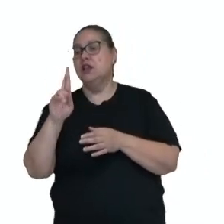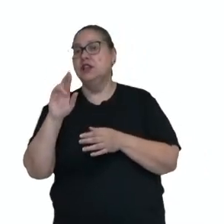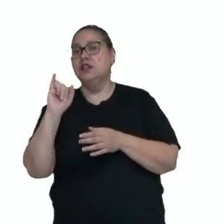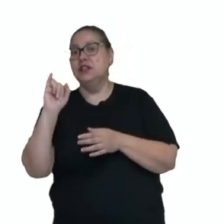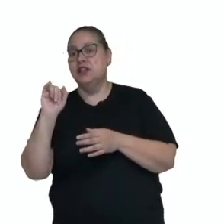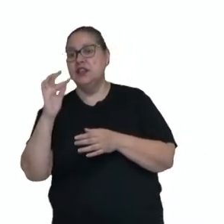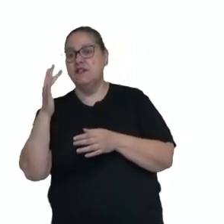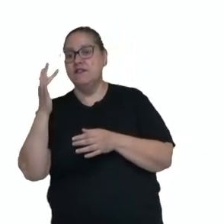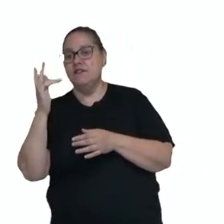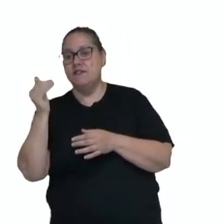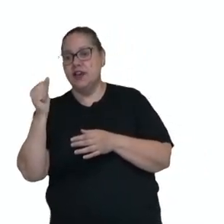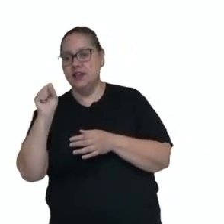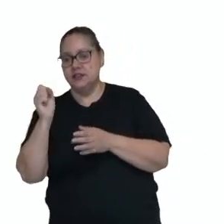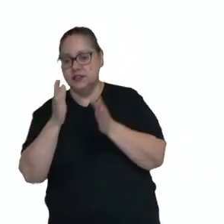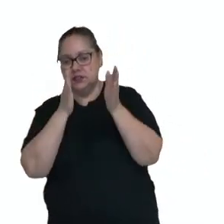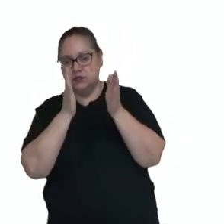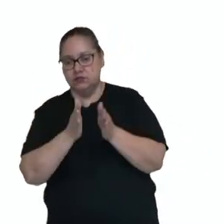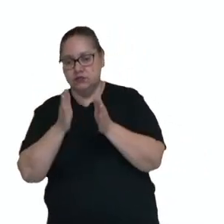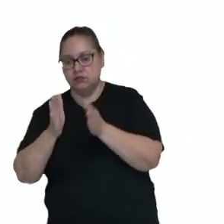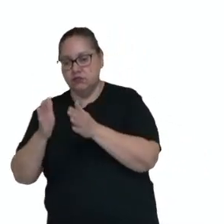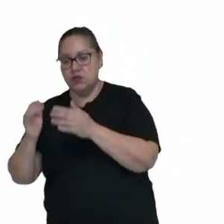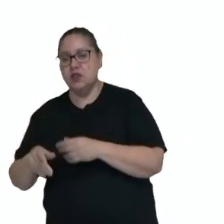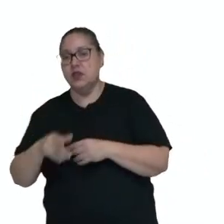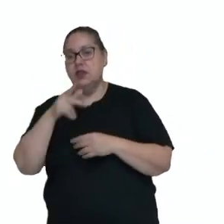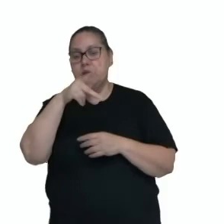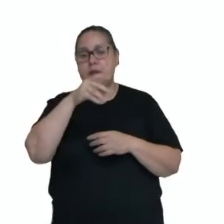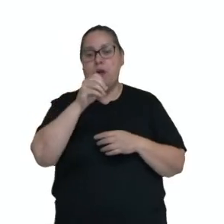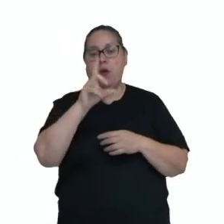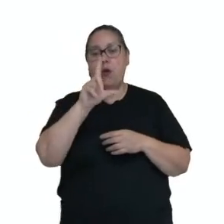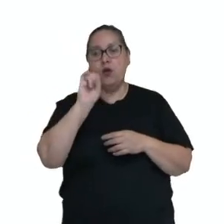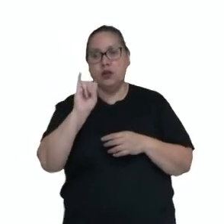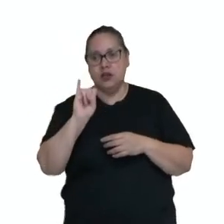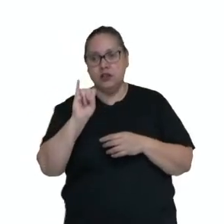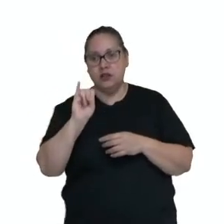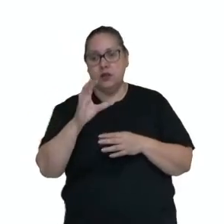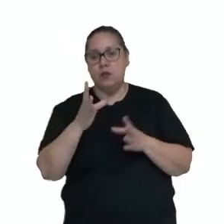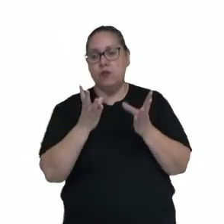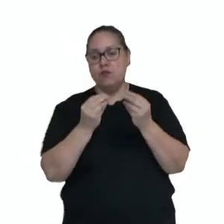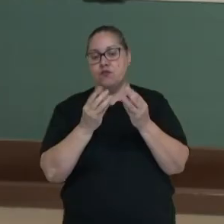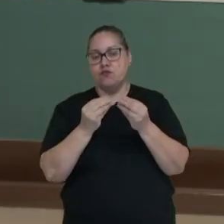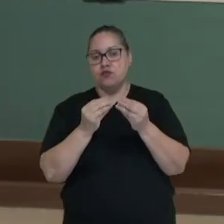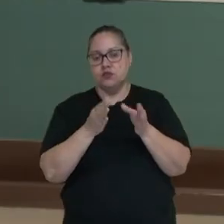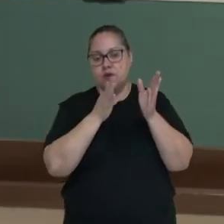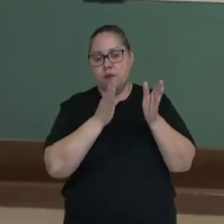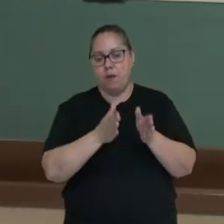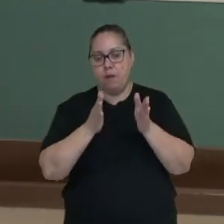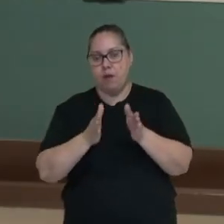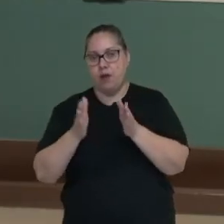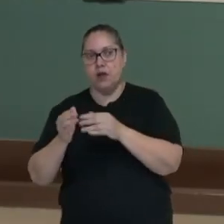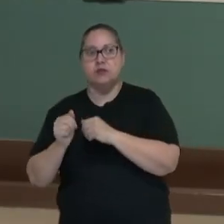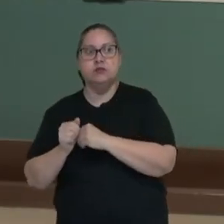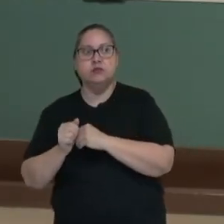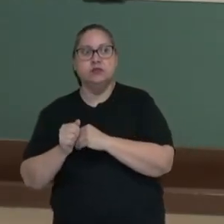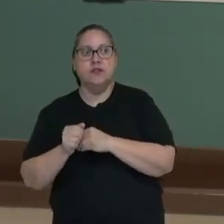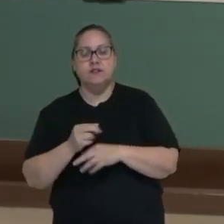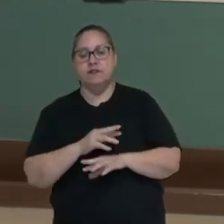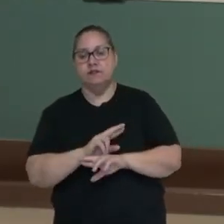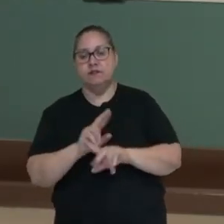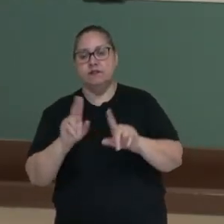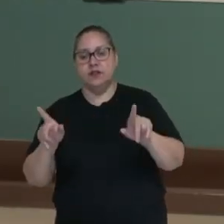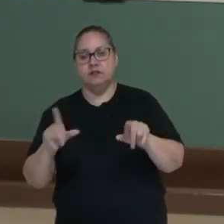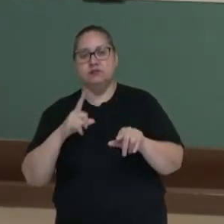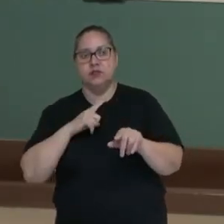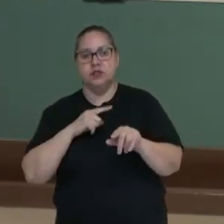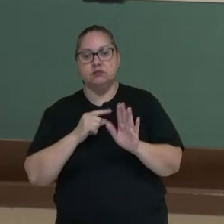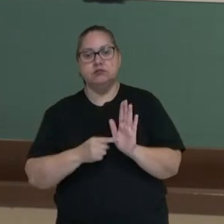trifásica, três fases e polifásicas, muitas, Várias. E aqui a gente tem